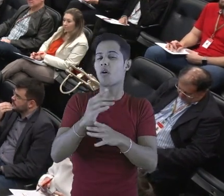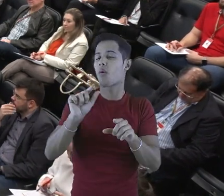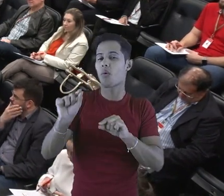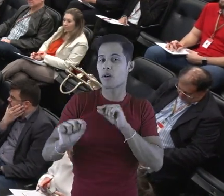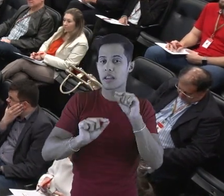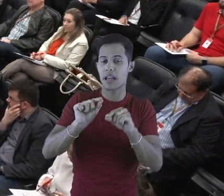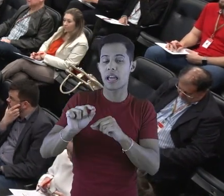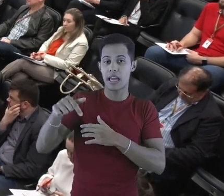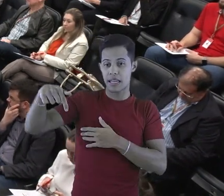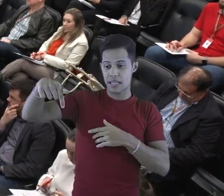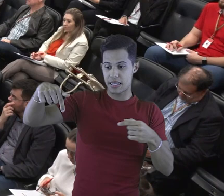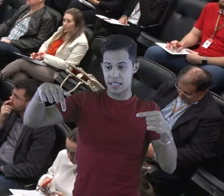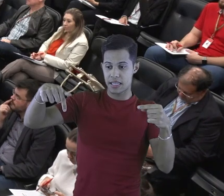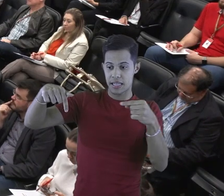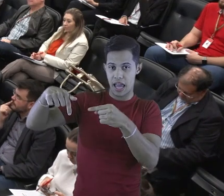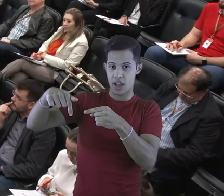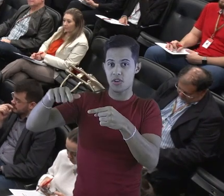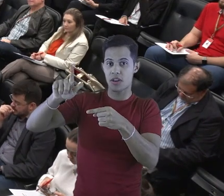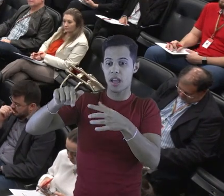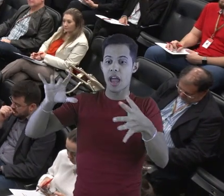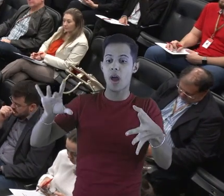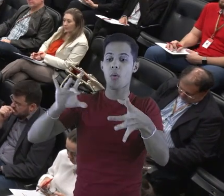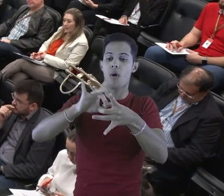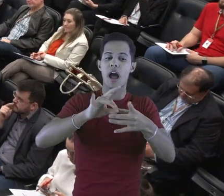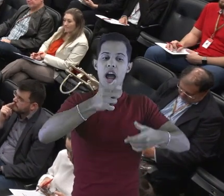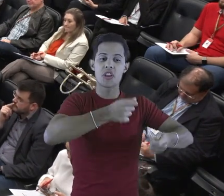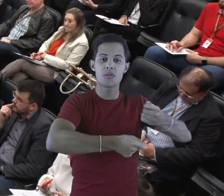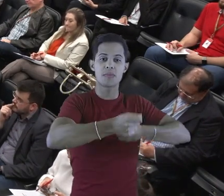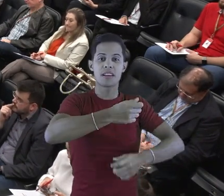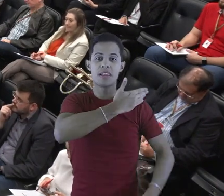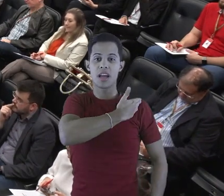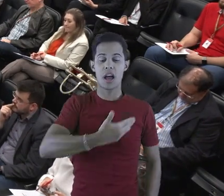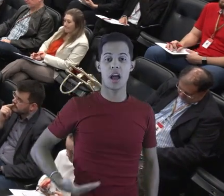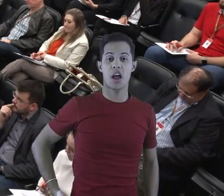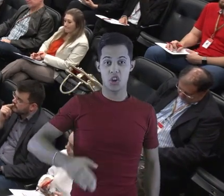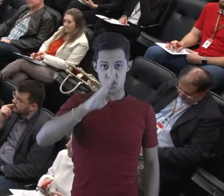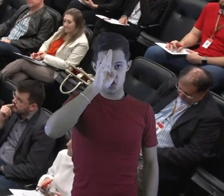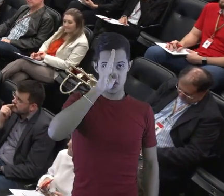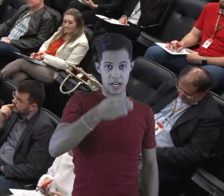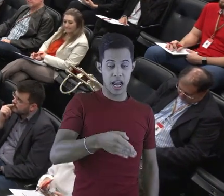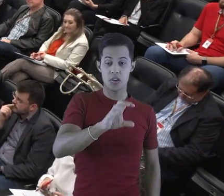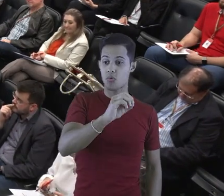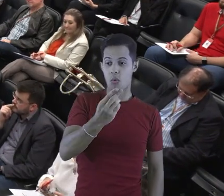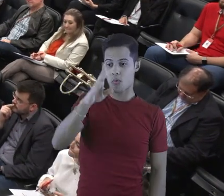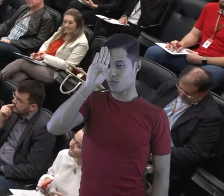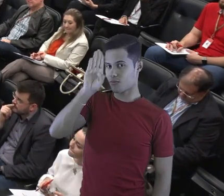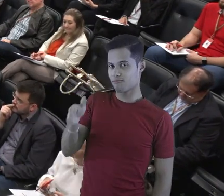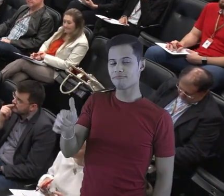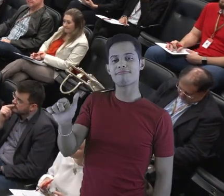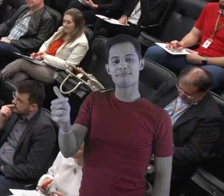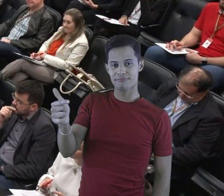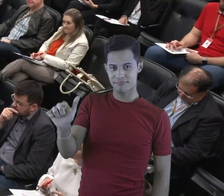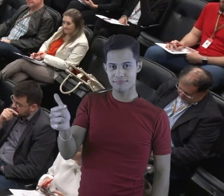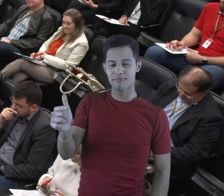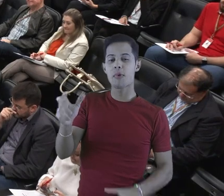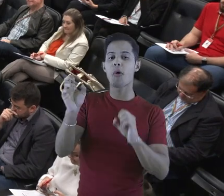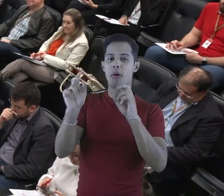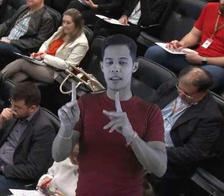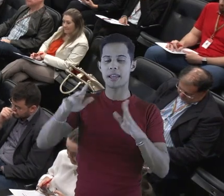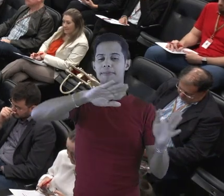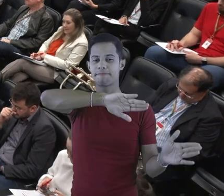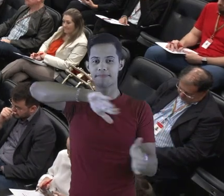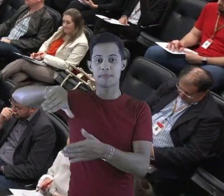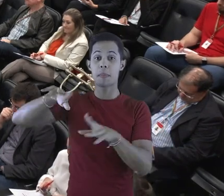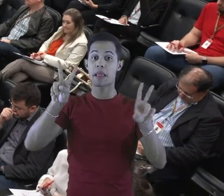quais sete estão vinculados à administração pública direta ou indireta. Pois bem, para trabalhar esse tema